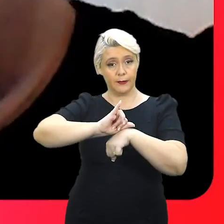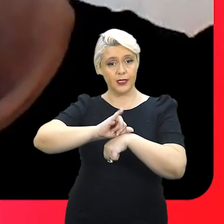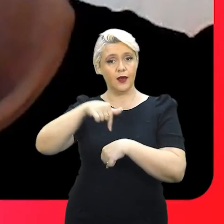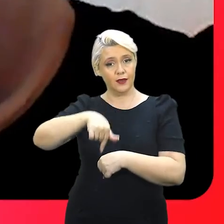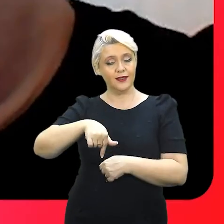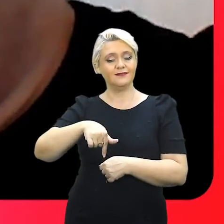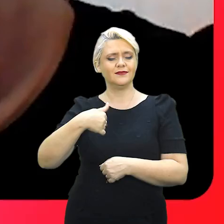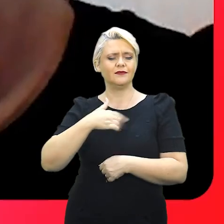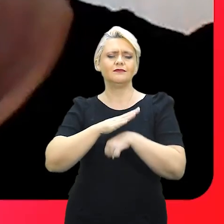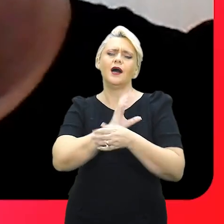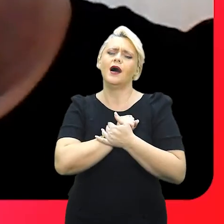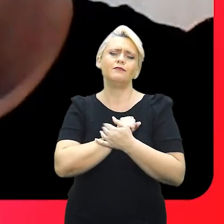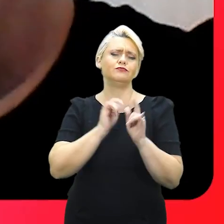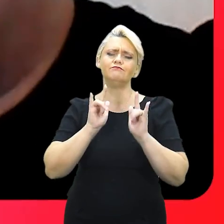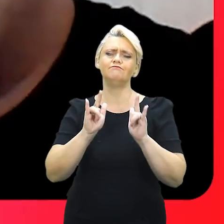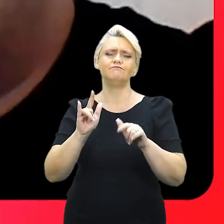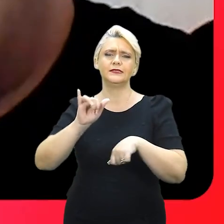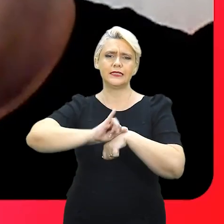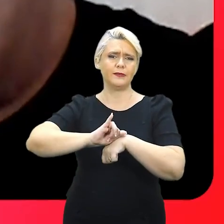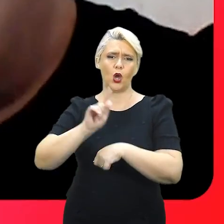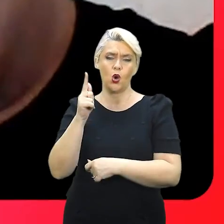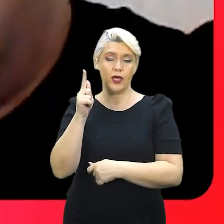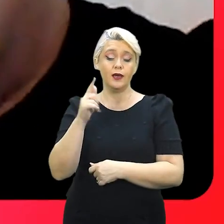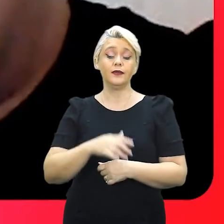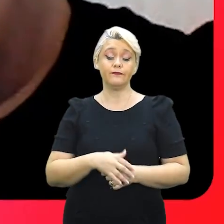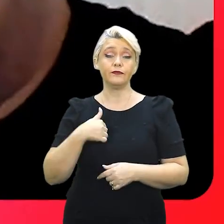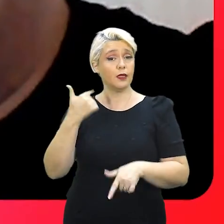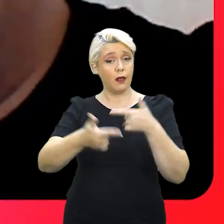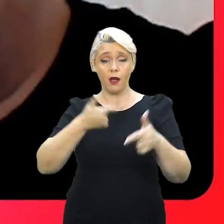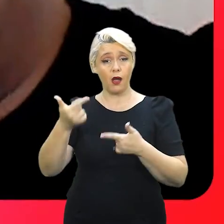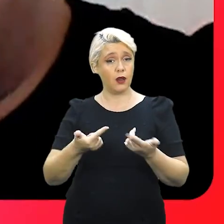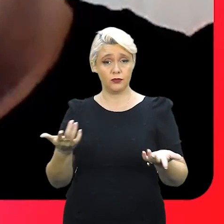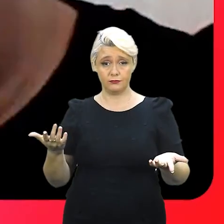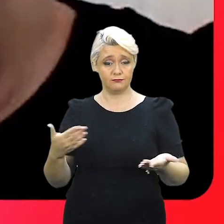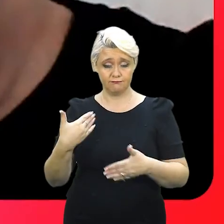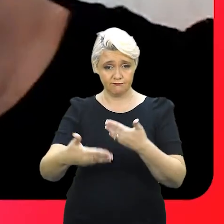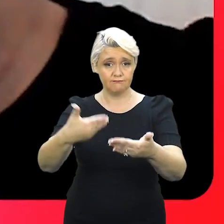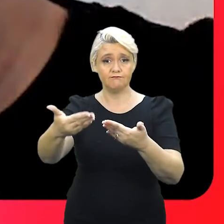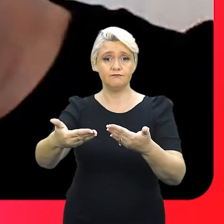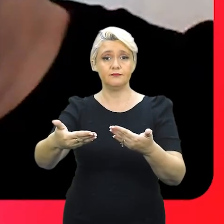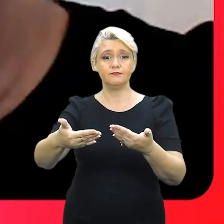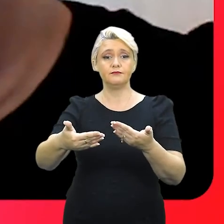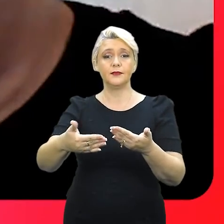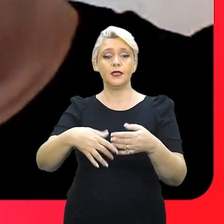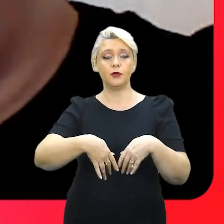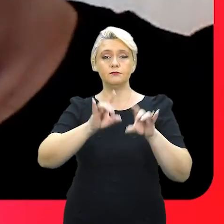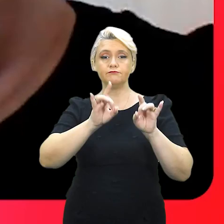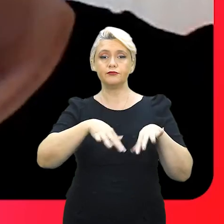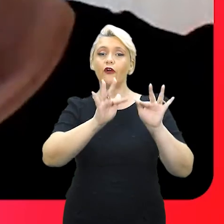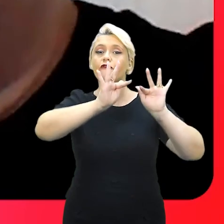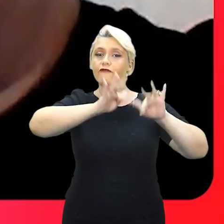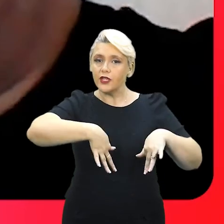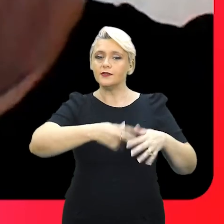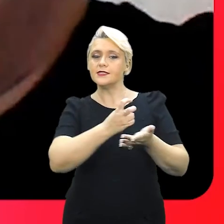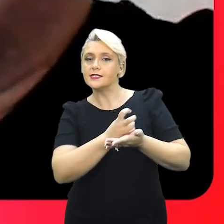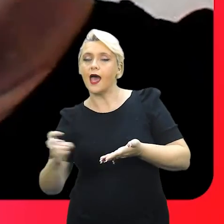amo, minha querida Goiânia, fazer meu trabalho e sair de forma